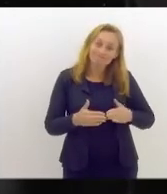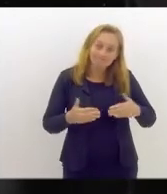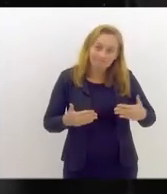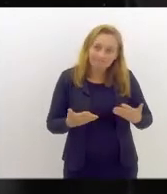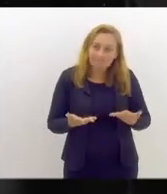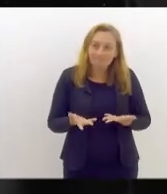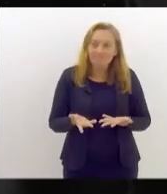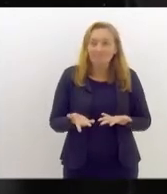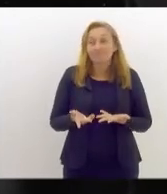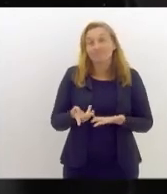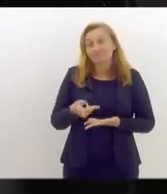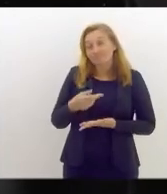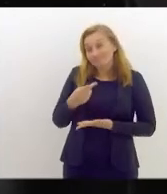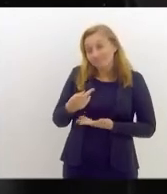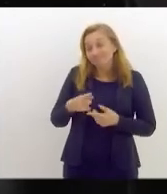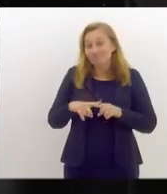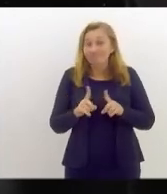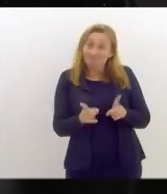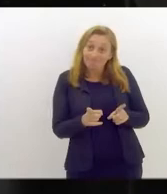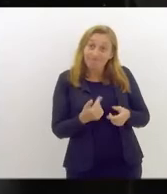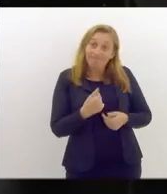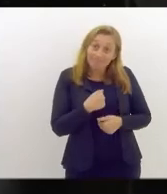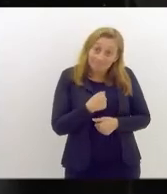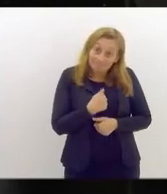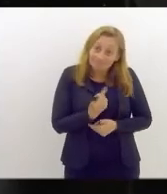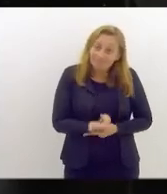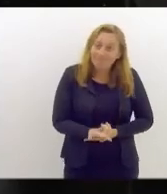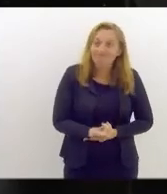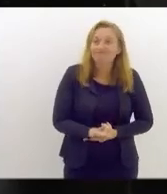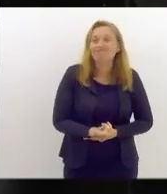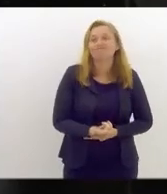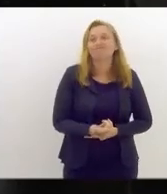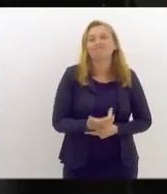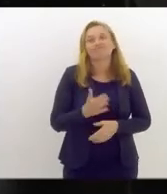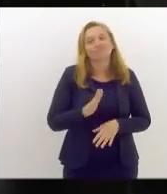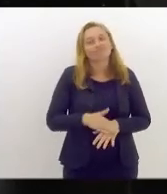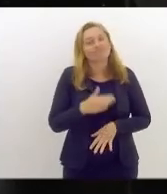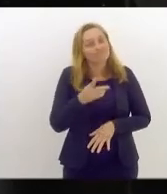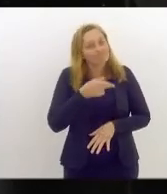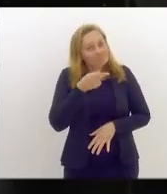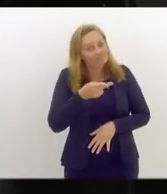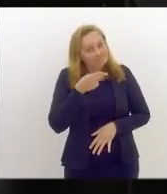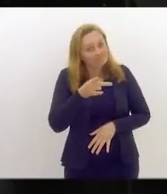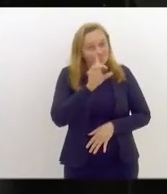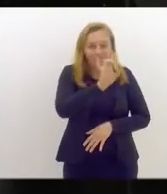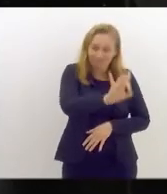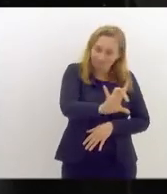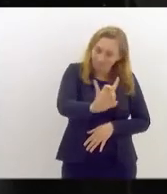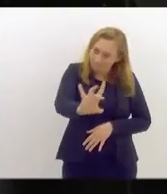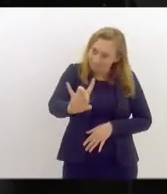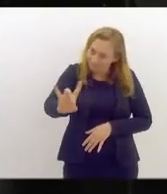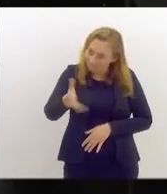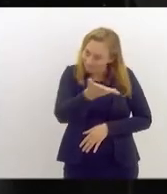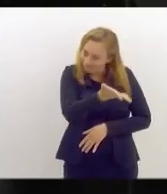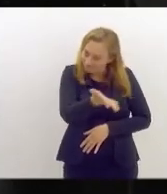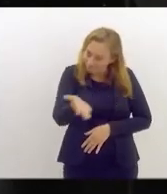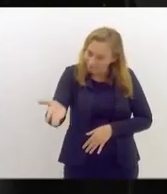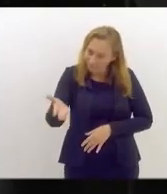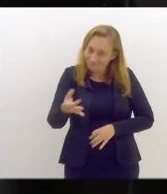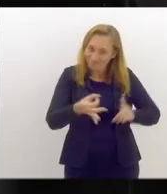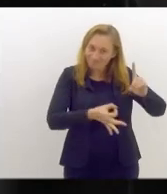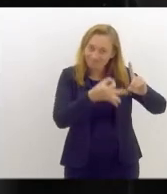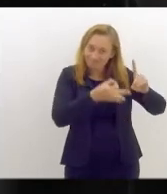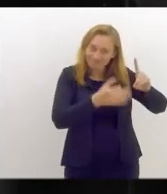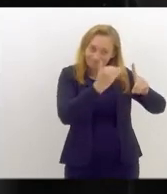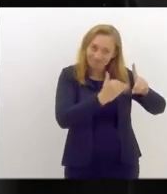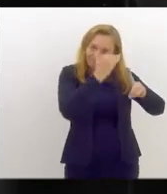a falta de modéstia mas talvez eu seja um daqueles que tenha mais a falar sobre cada um desses desembargadores por isso